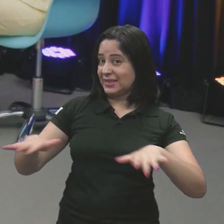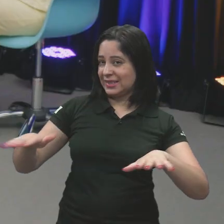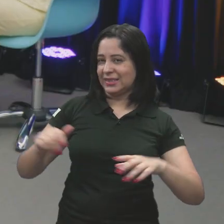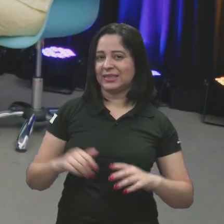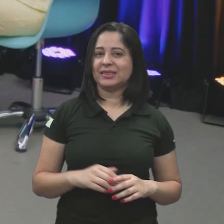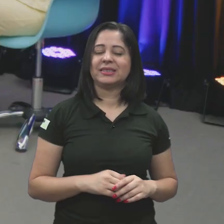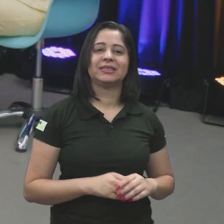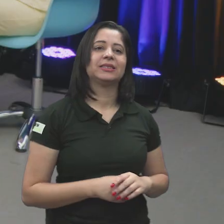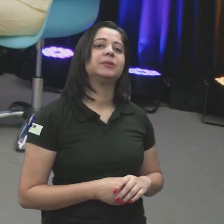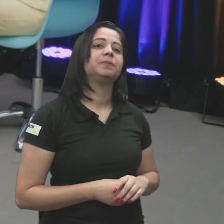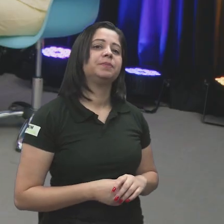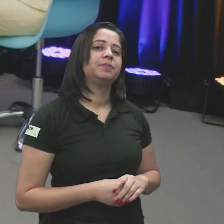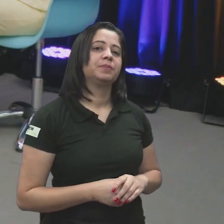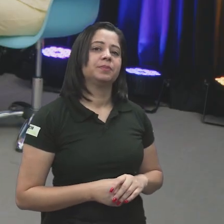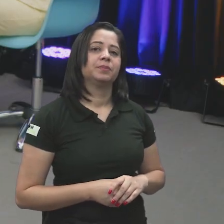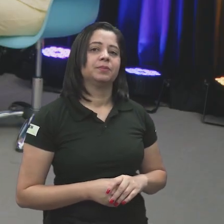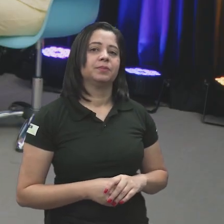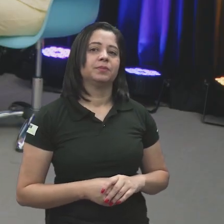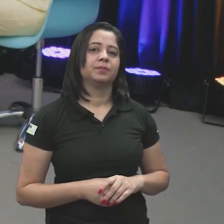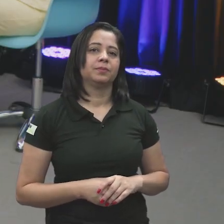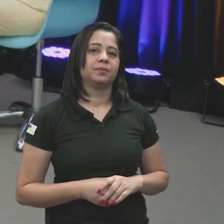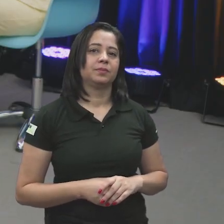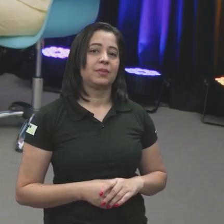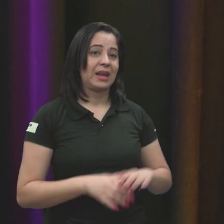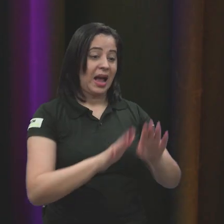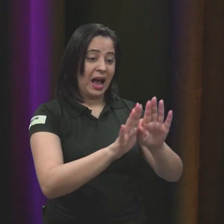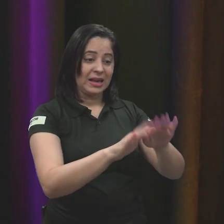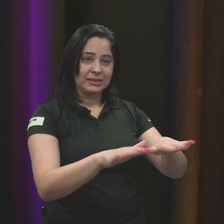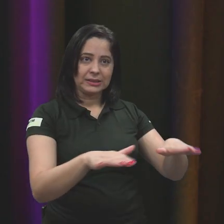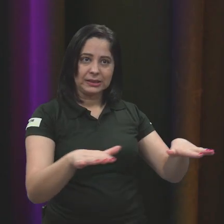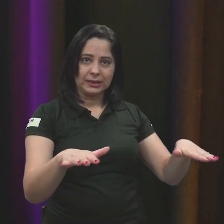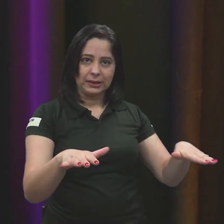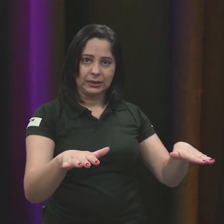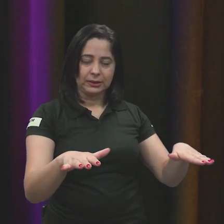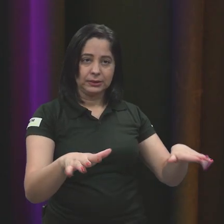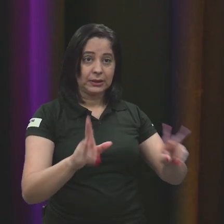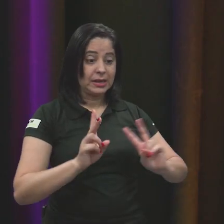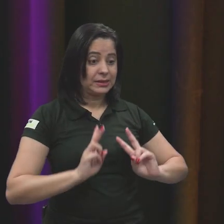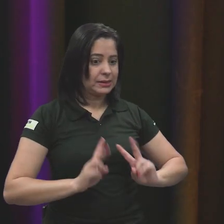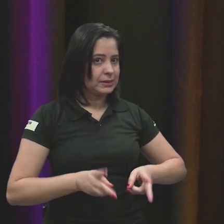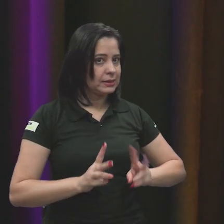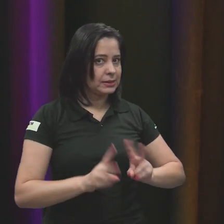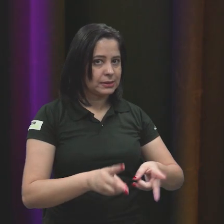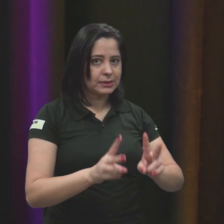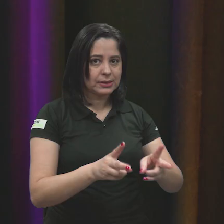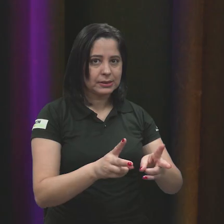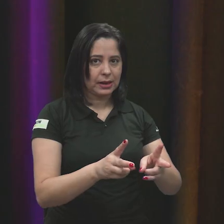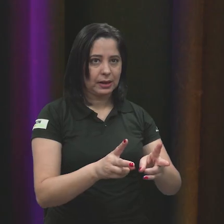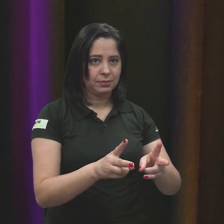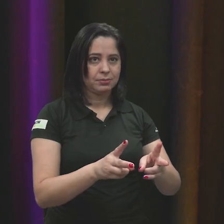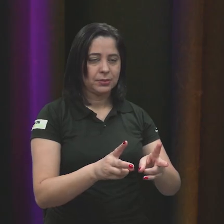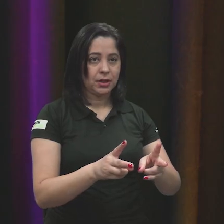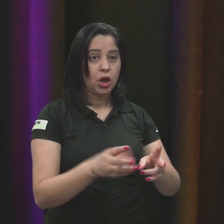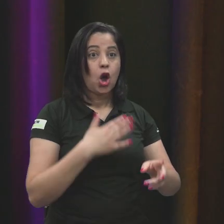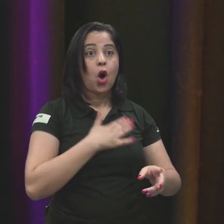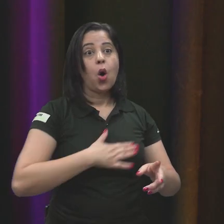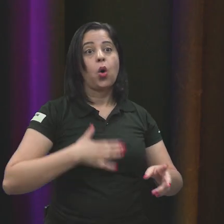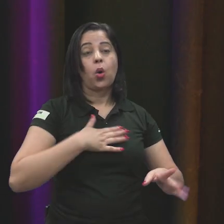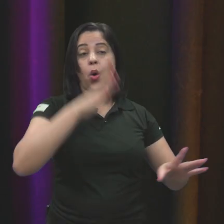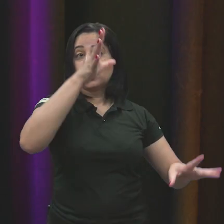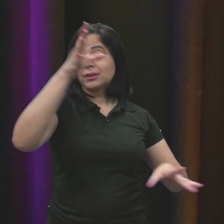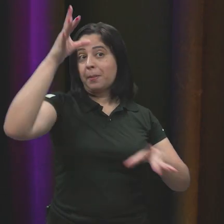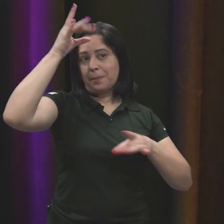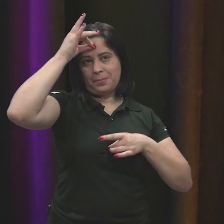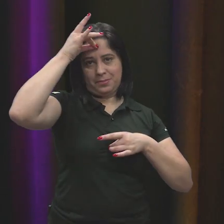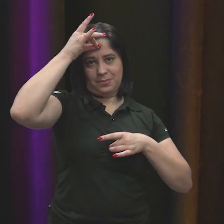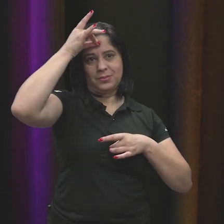crianças. Então, as crianças, elas sempre estão muito próximas da gente, mas próxima do personagem, né?